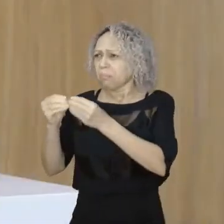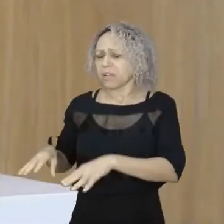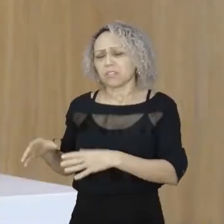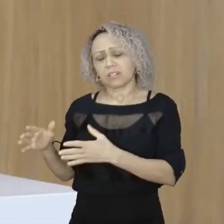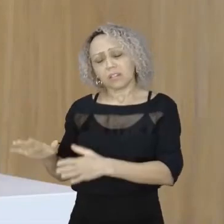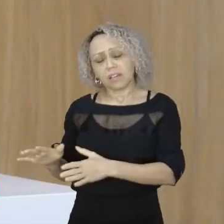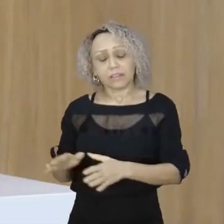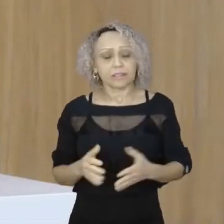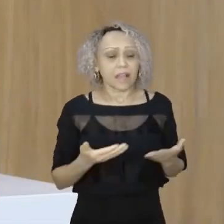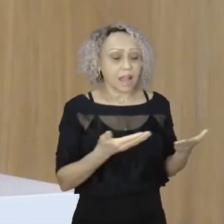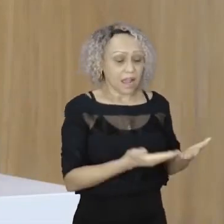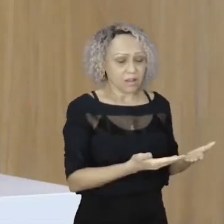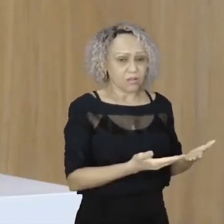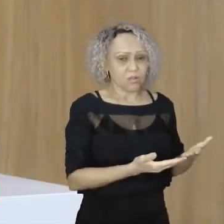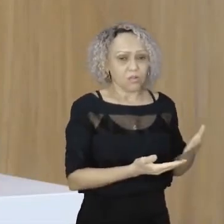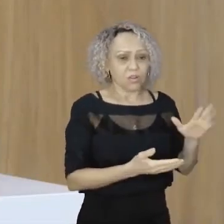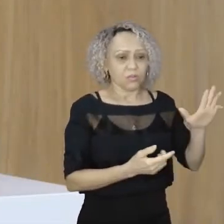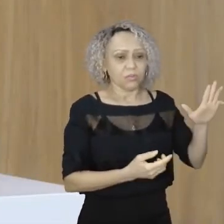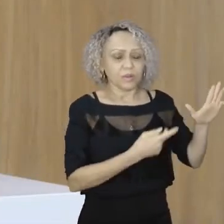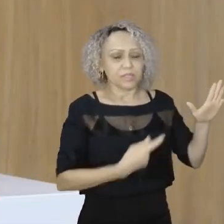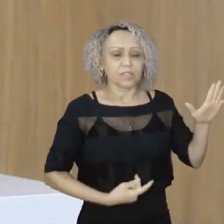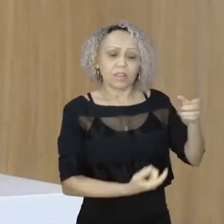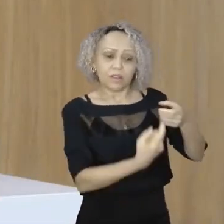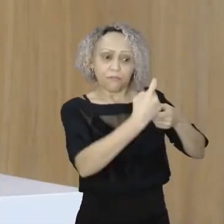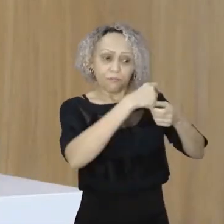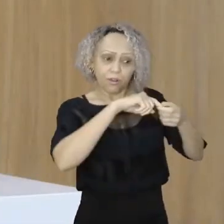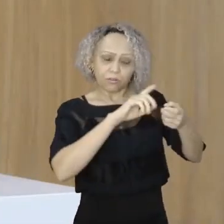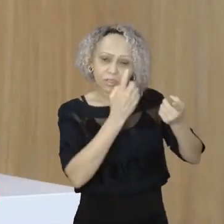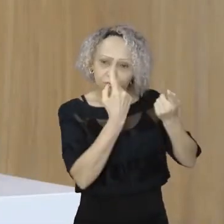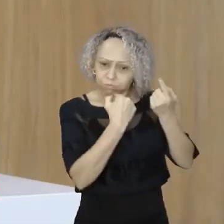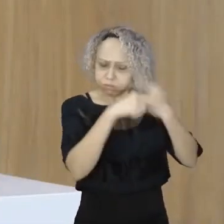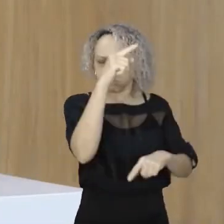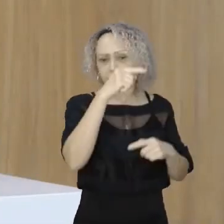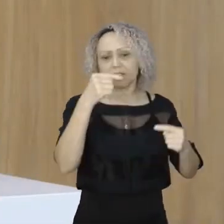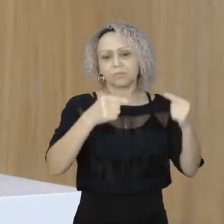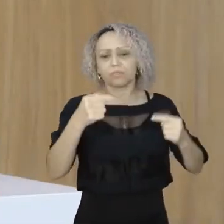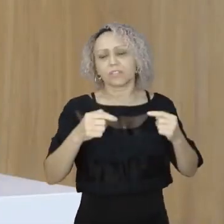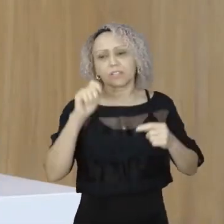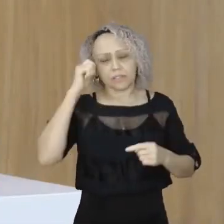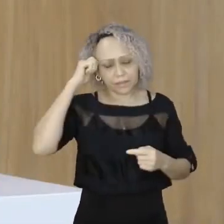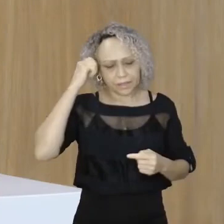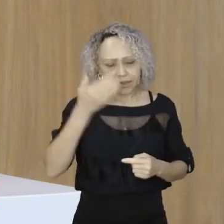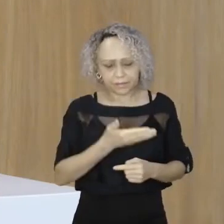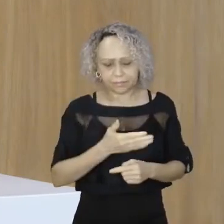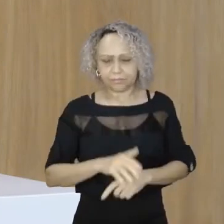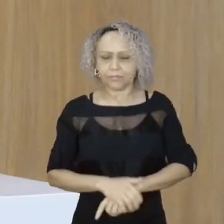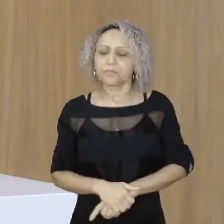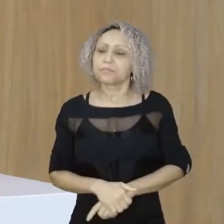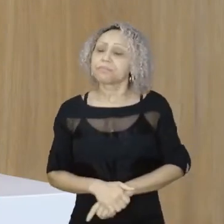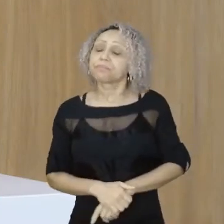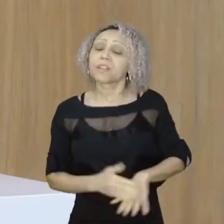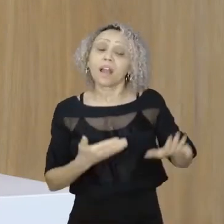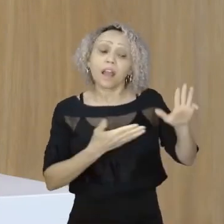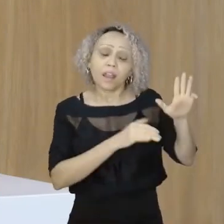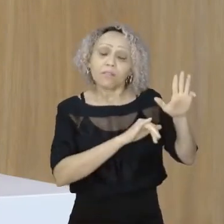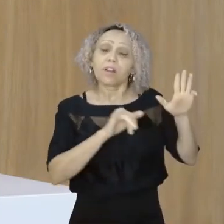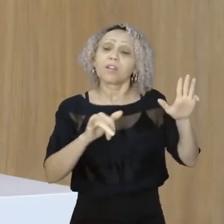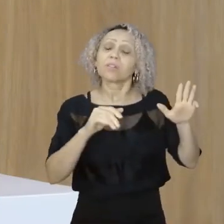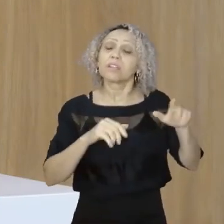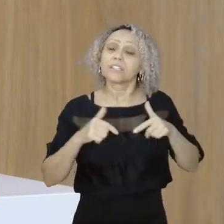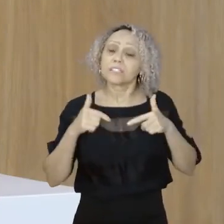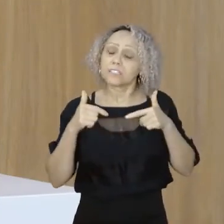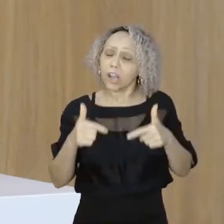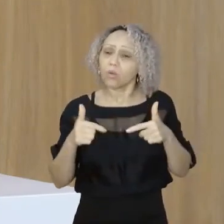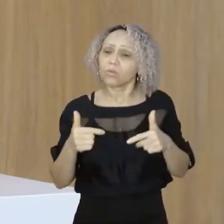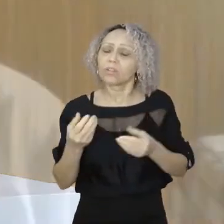Ele falou também dos desafios do combate ao racismo no Brasil e das lutas que devem ser prioritárias neste mandato do